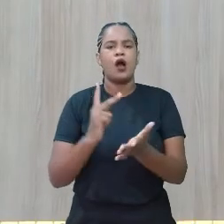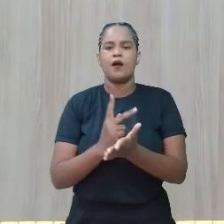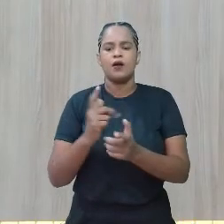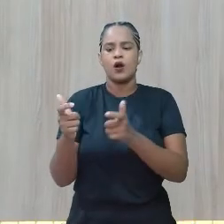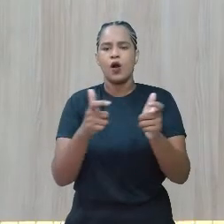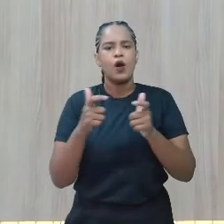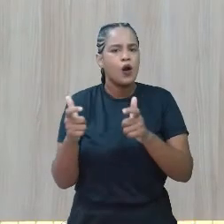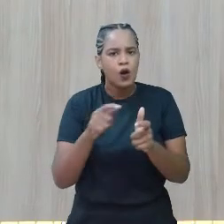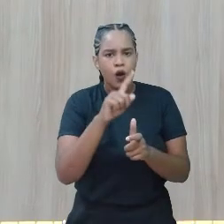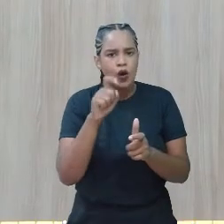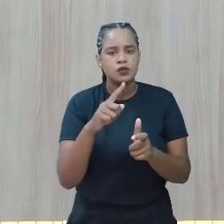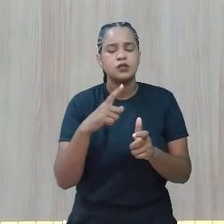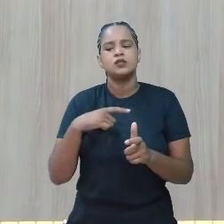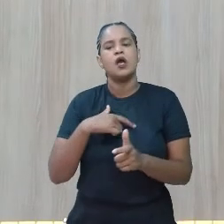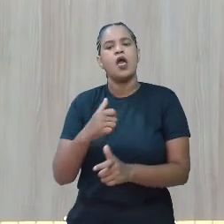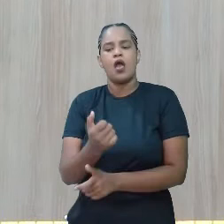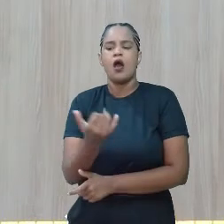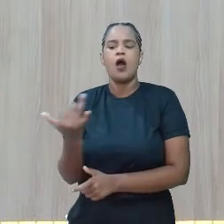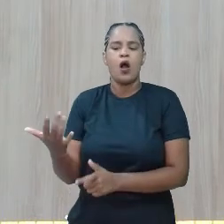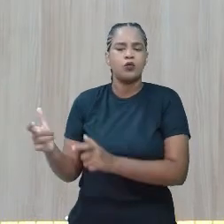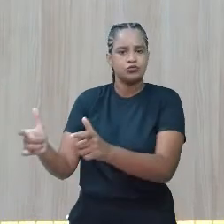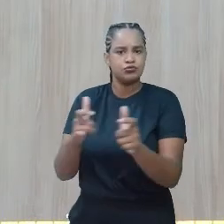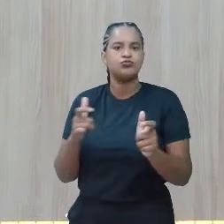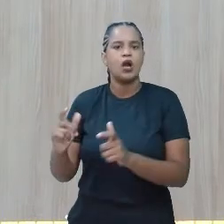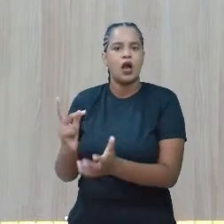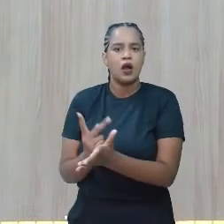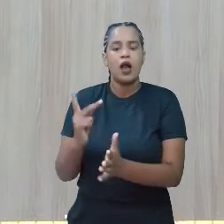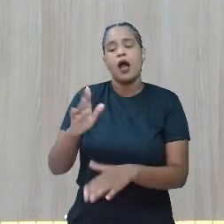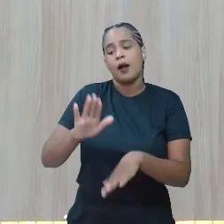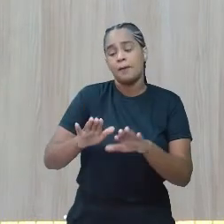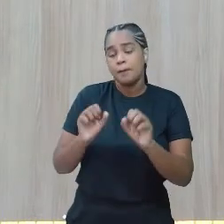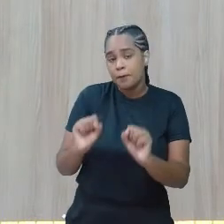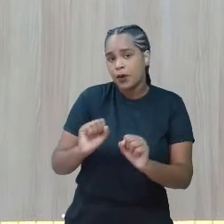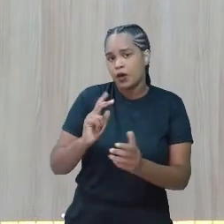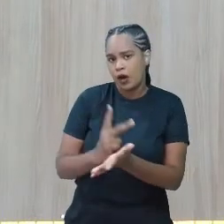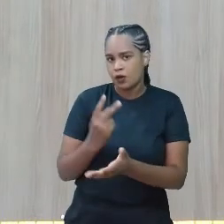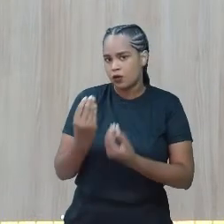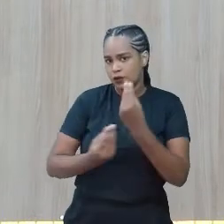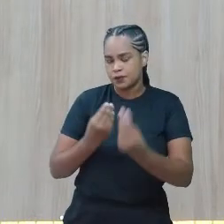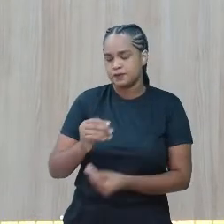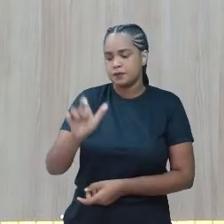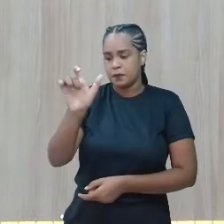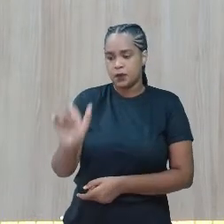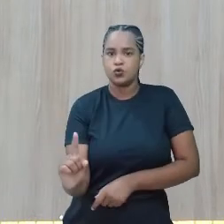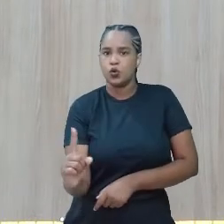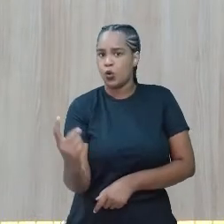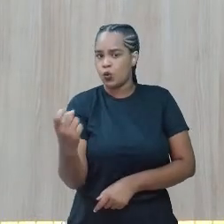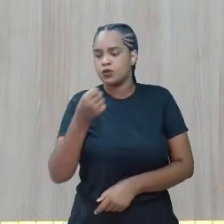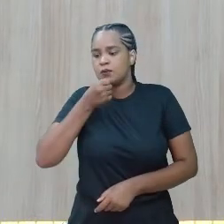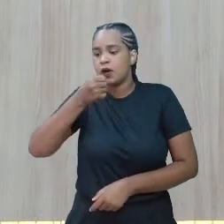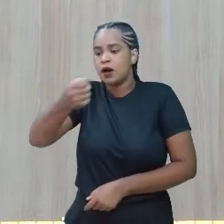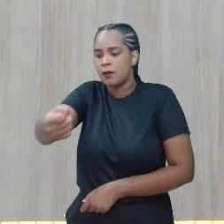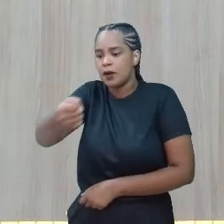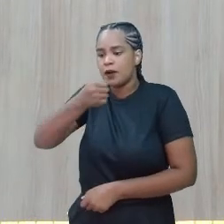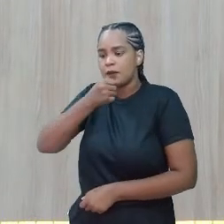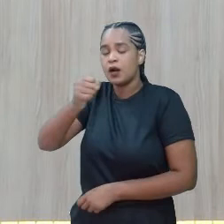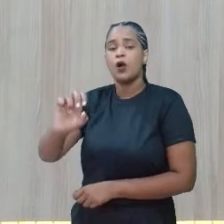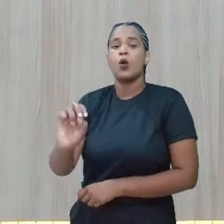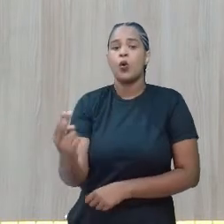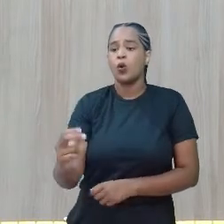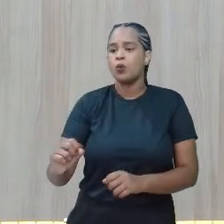específicos. Então, essa entrevista pode ser apenas com uma pessoa ou com uma coletiva de imprensa.